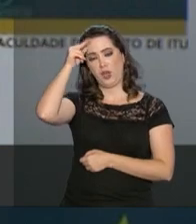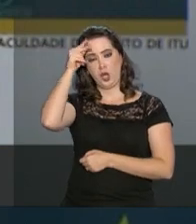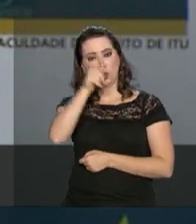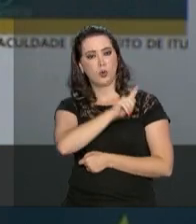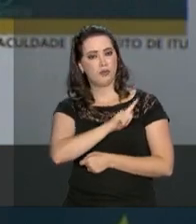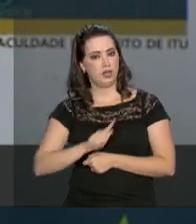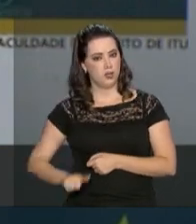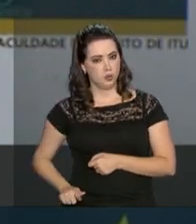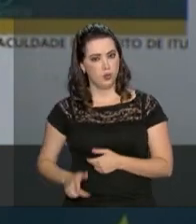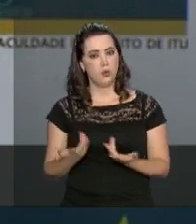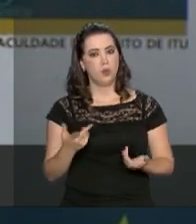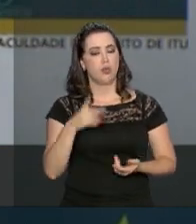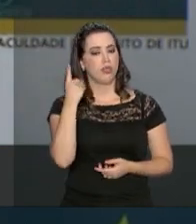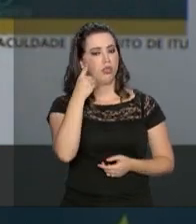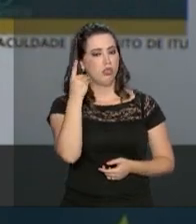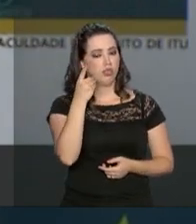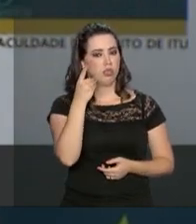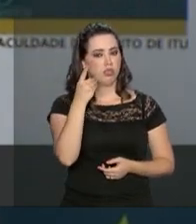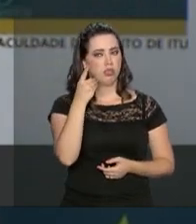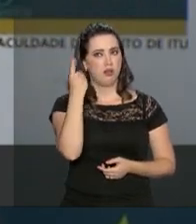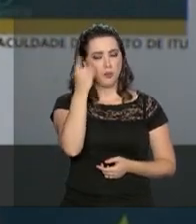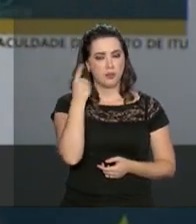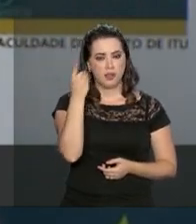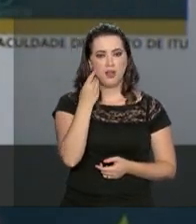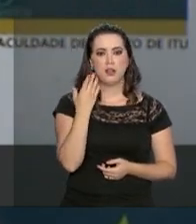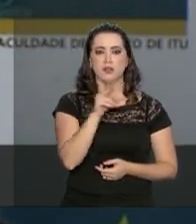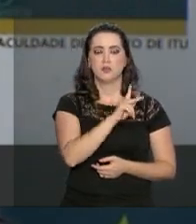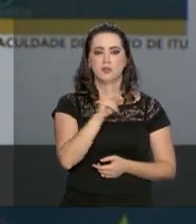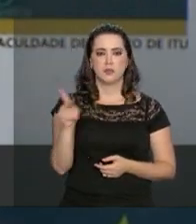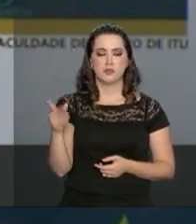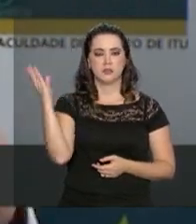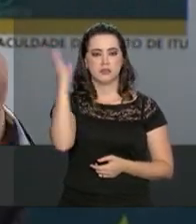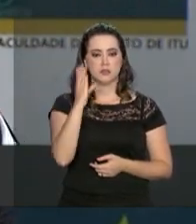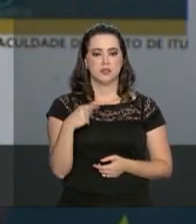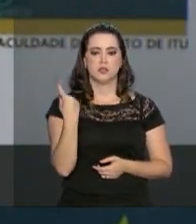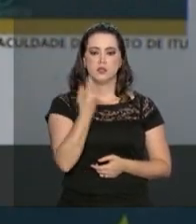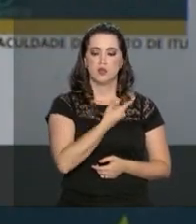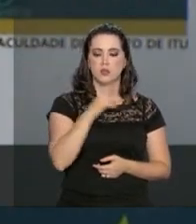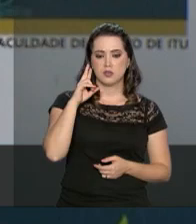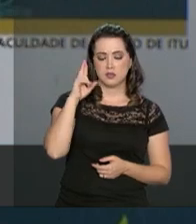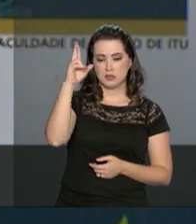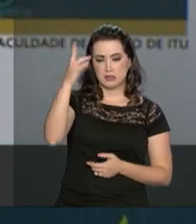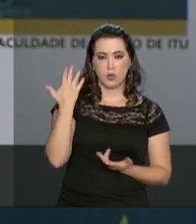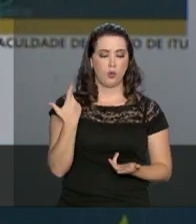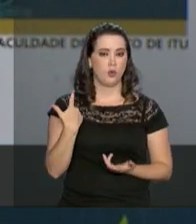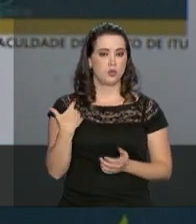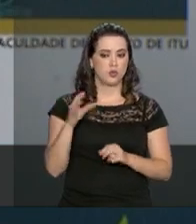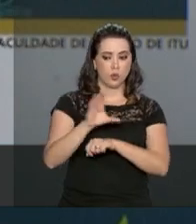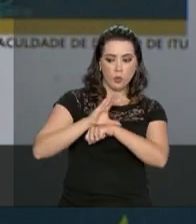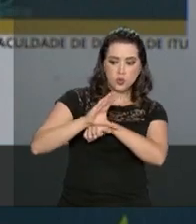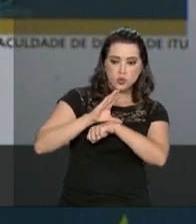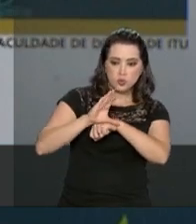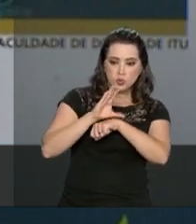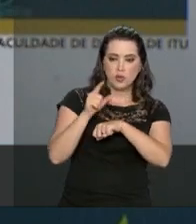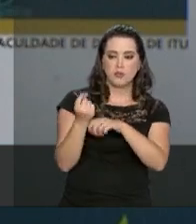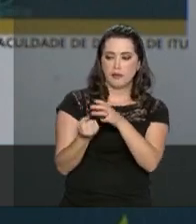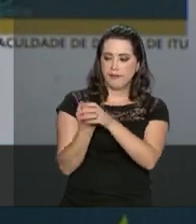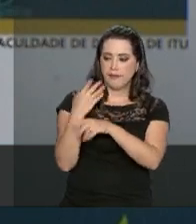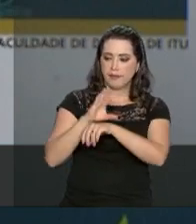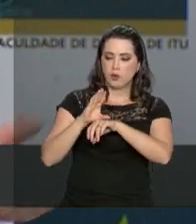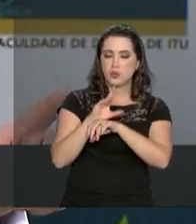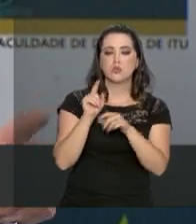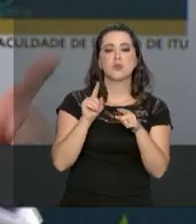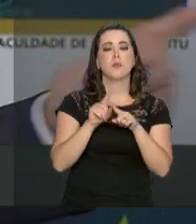governador, deputado, presidente da República, nós somos autoridades constituídas, e constituídas